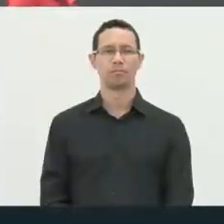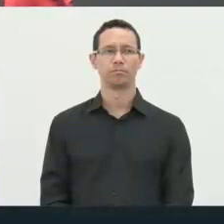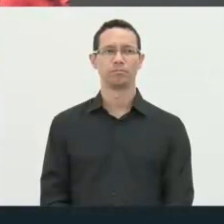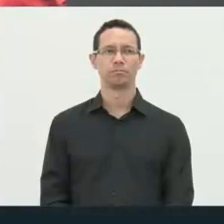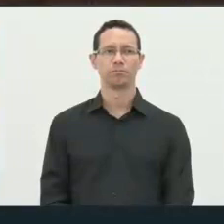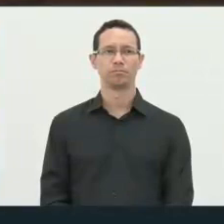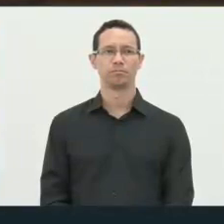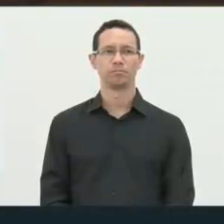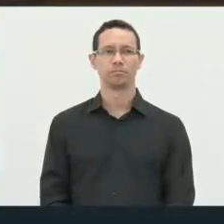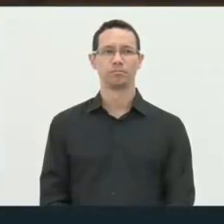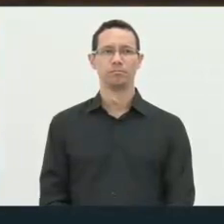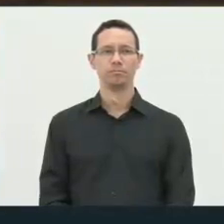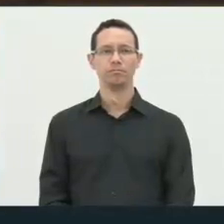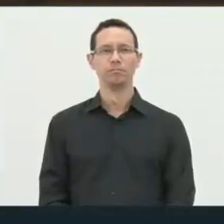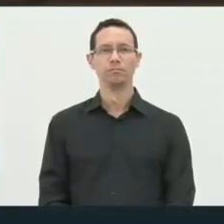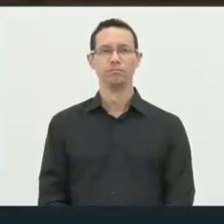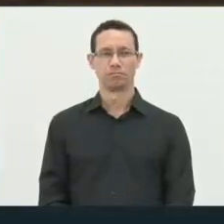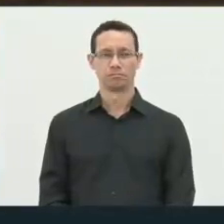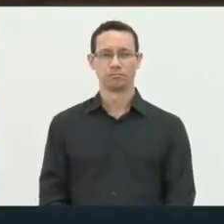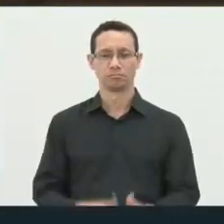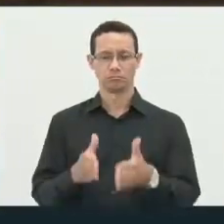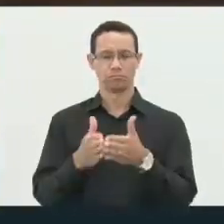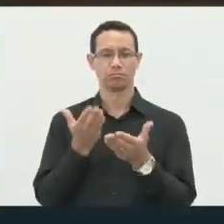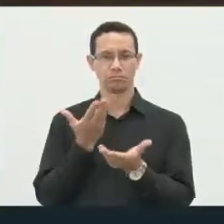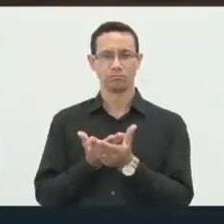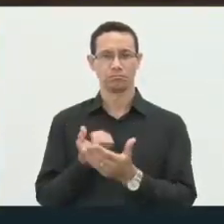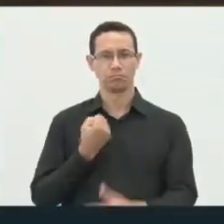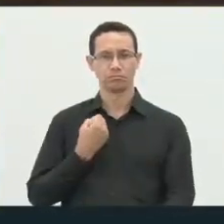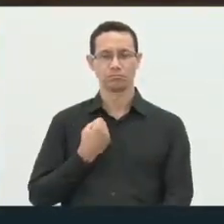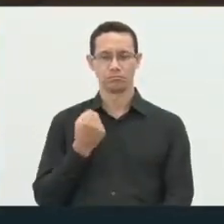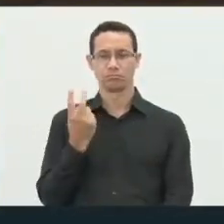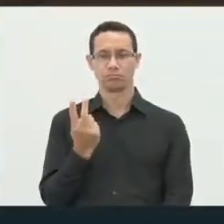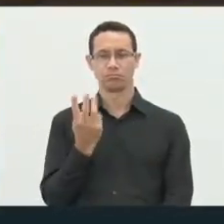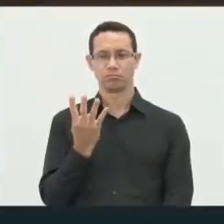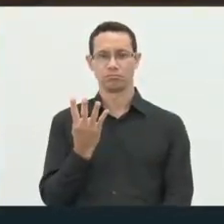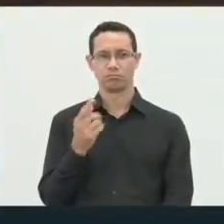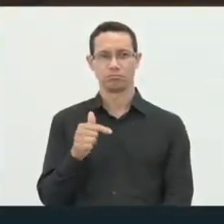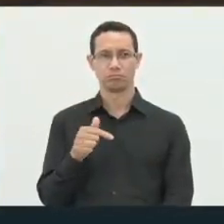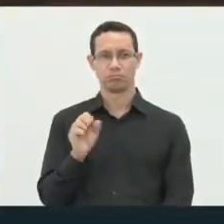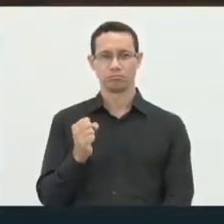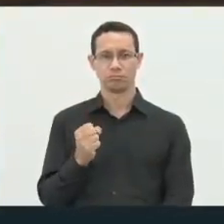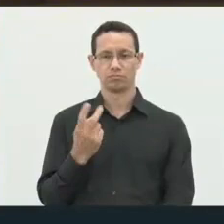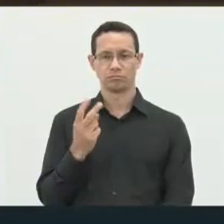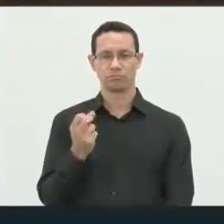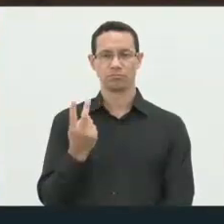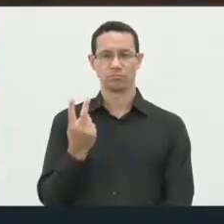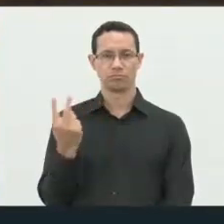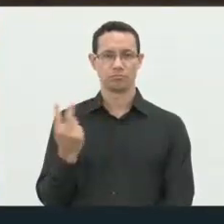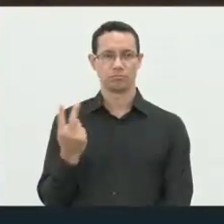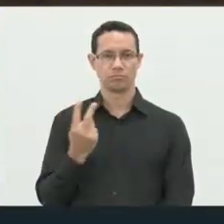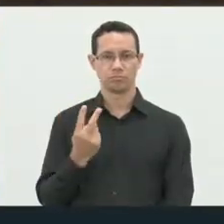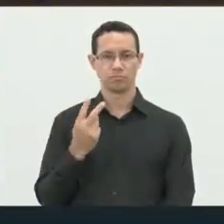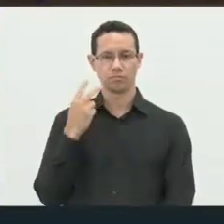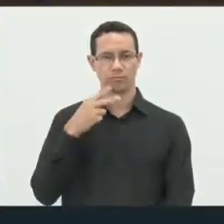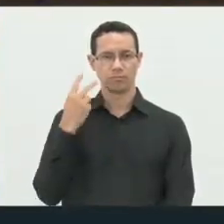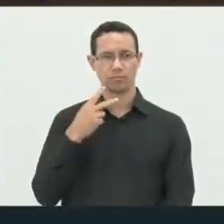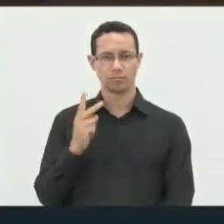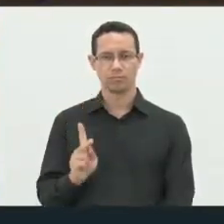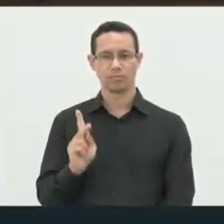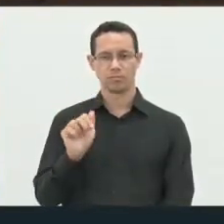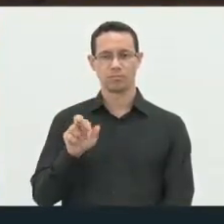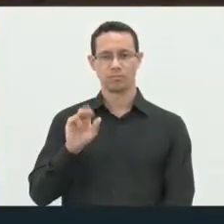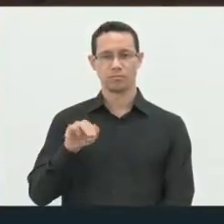tendo em vista que o requerimento número 2478 de 2022 de autoria da vereadora Karina soltur solicitando